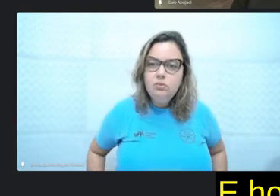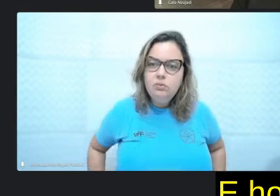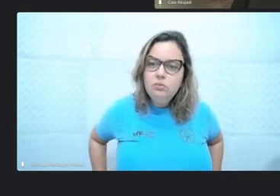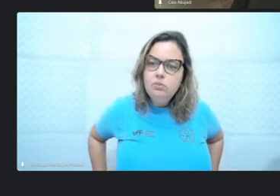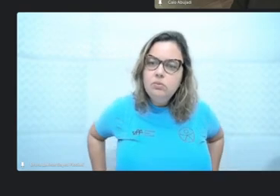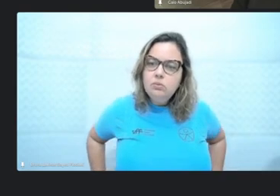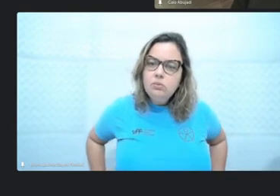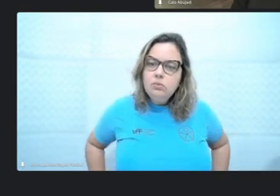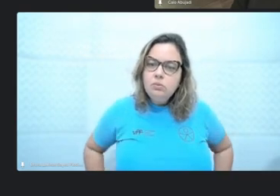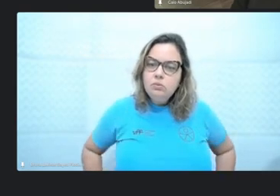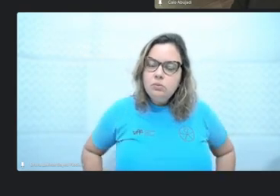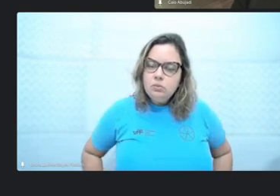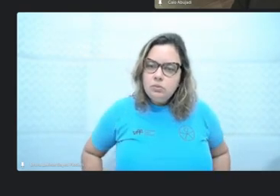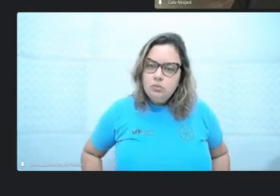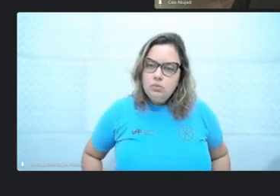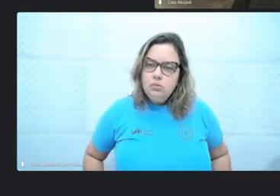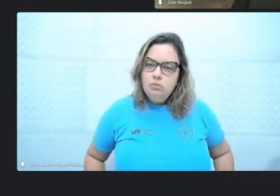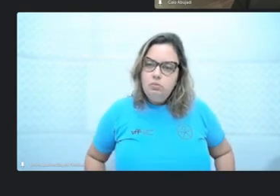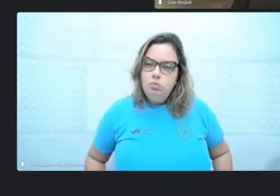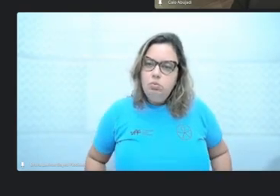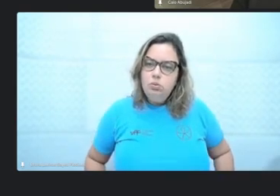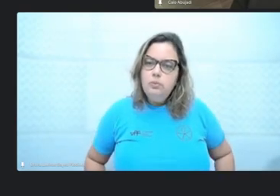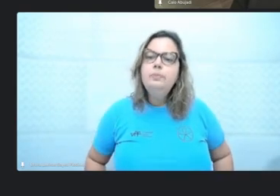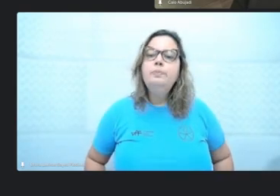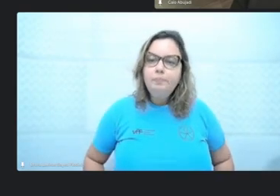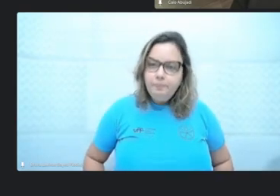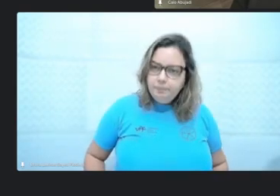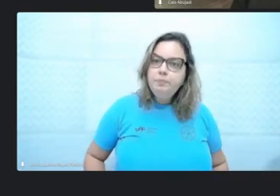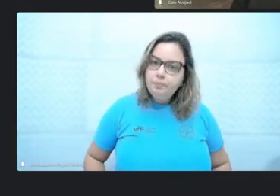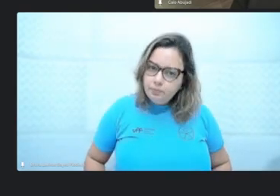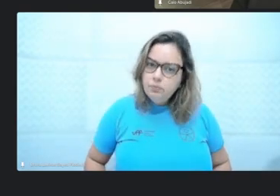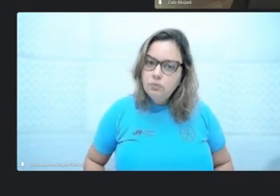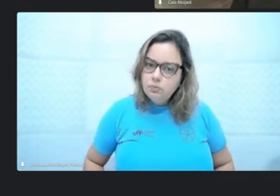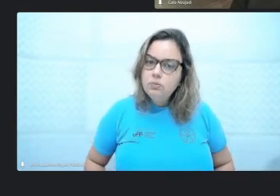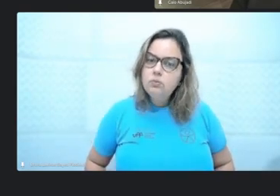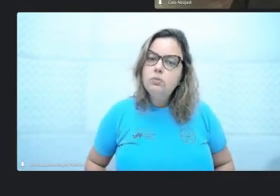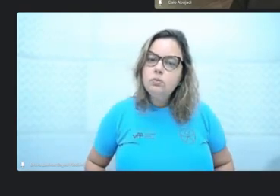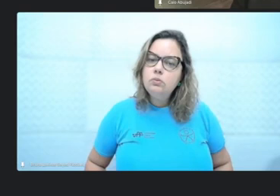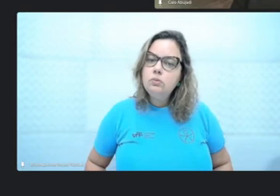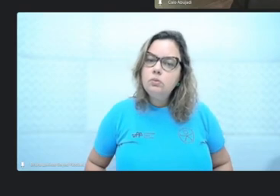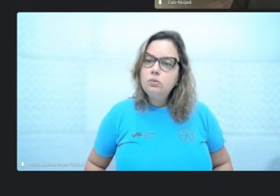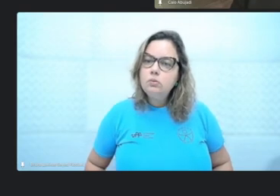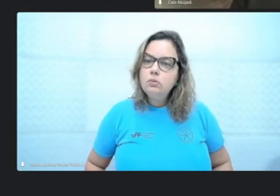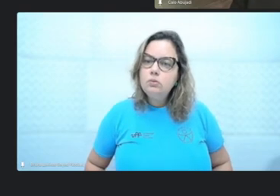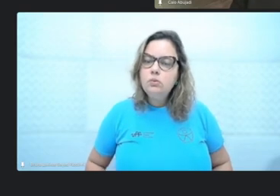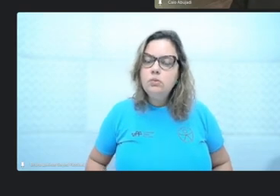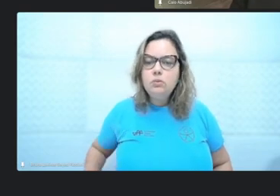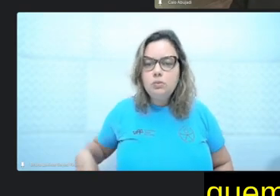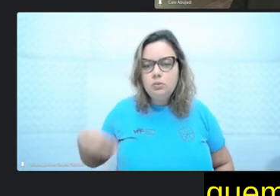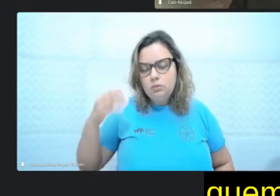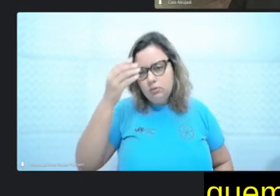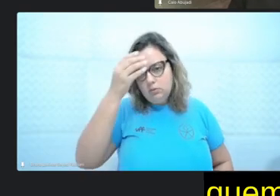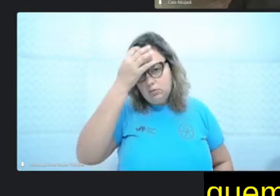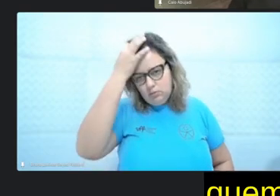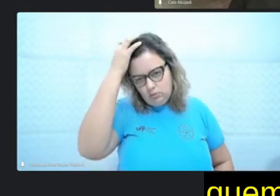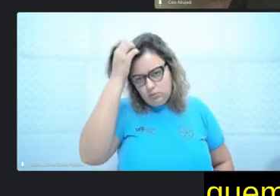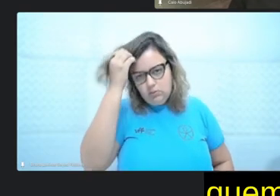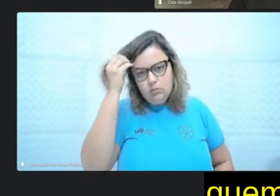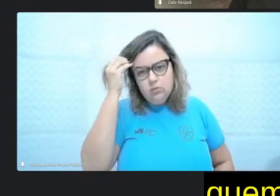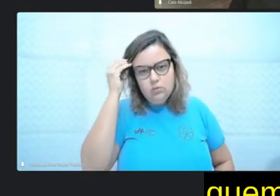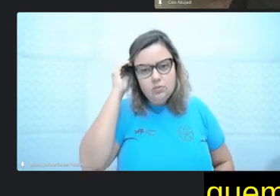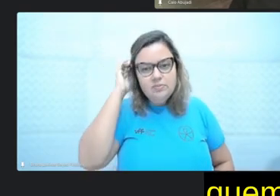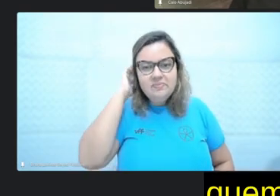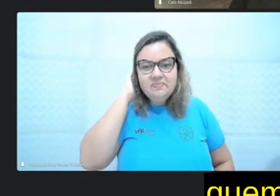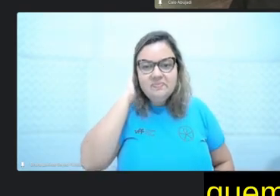muito diferente. Tinha um grande mestre, né, um professor nosso da Unifesp, quem